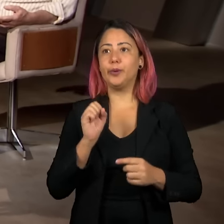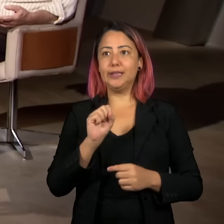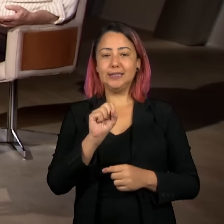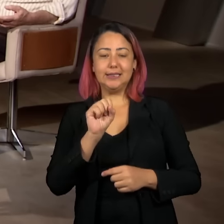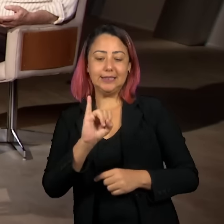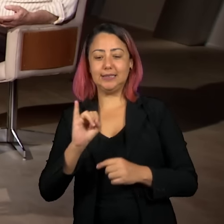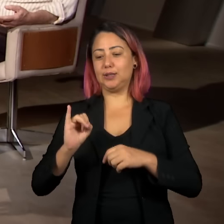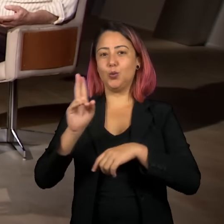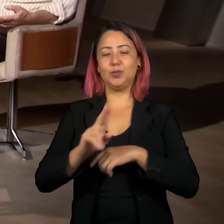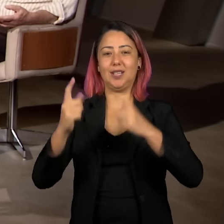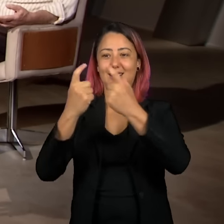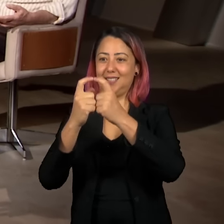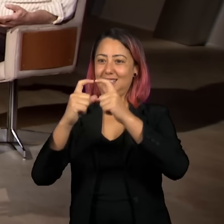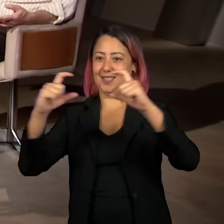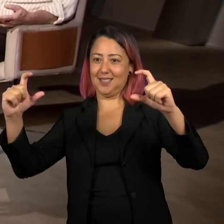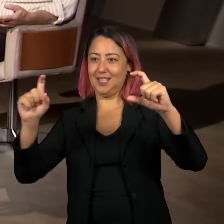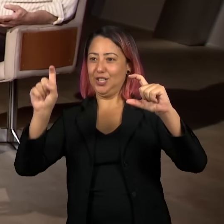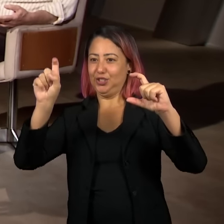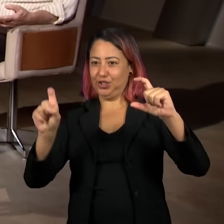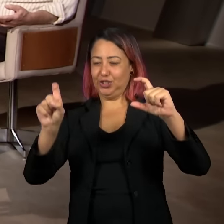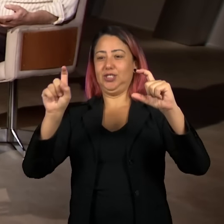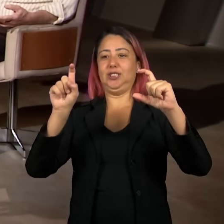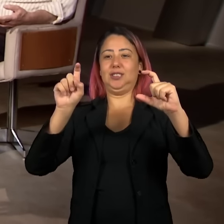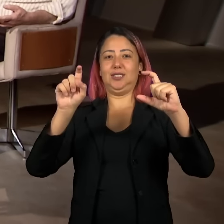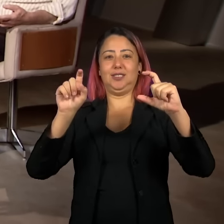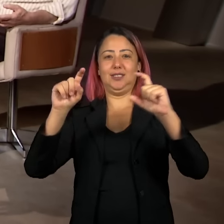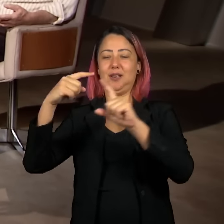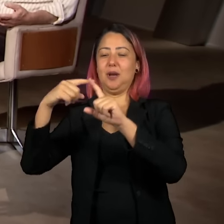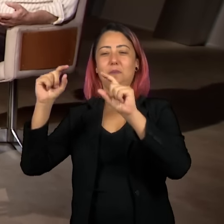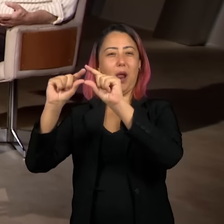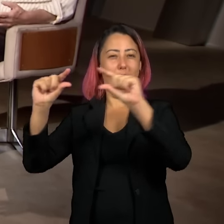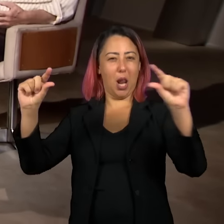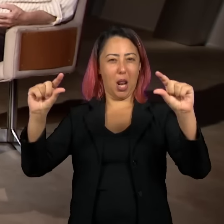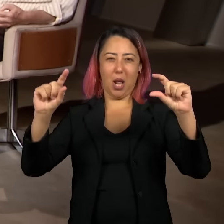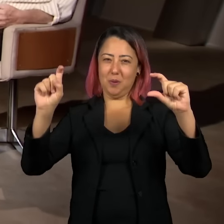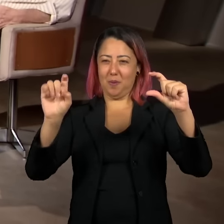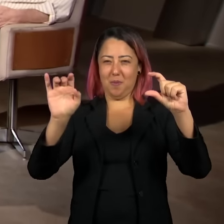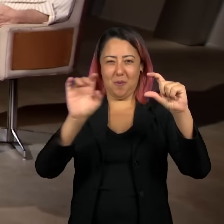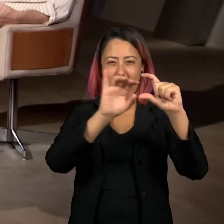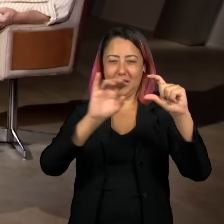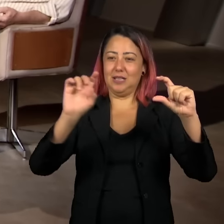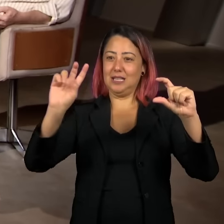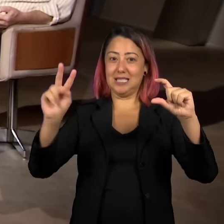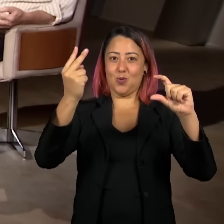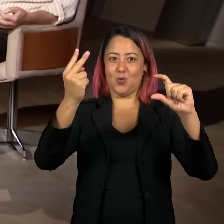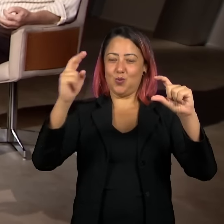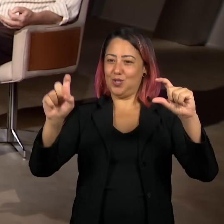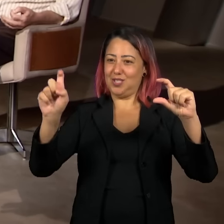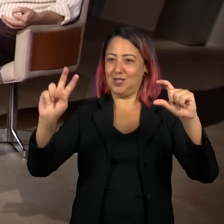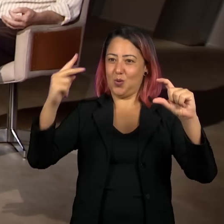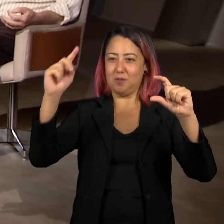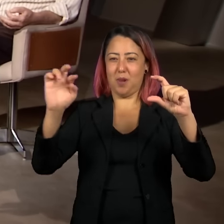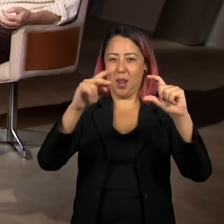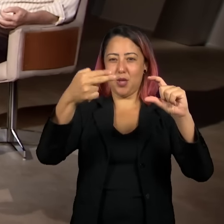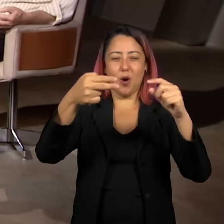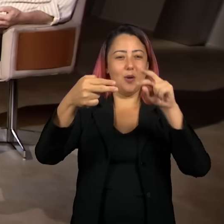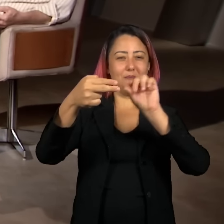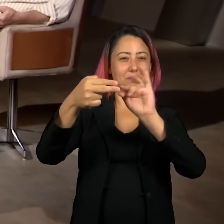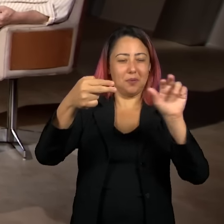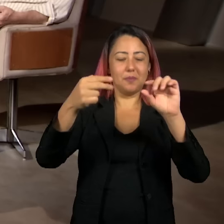equação do segundo grau usando Lápis e Papel usando o quadro negro e assim por diante muito bem eu eu